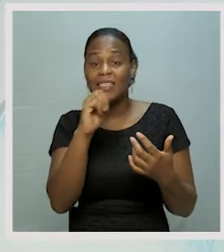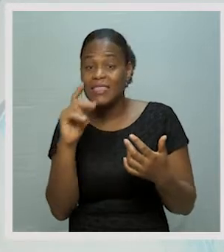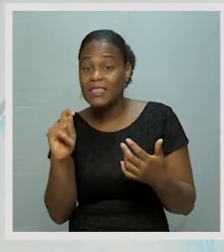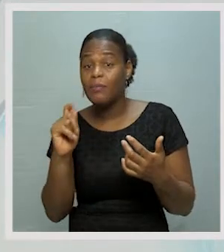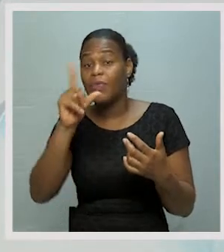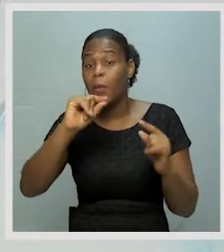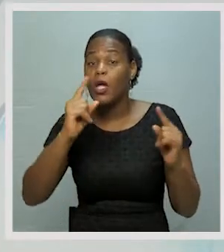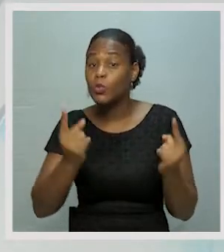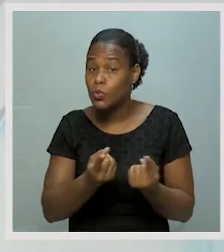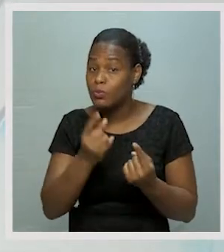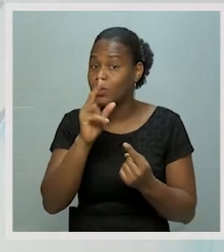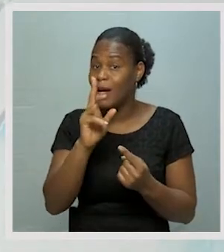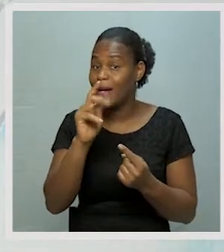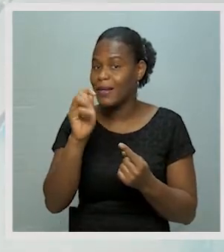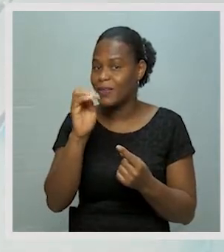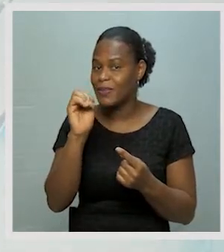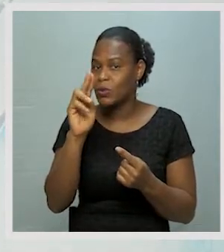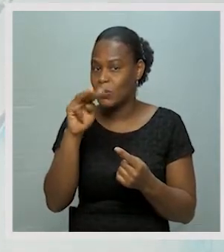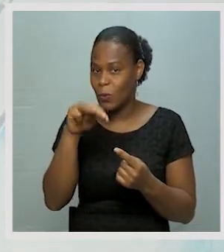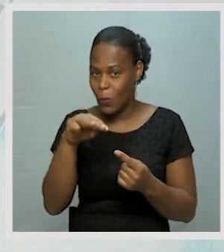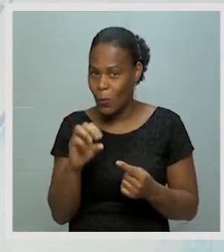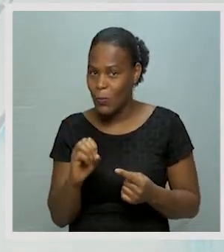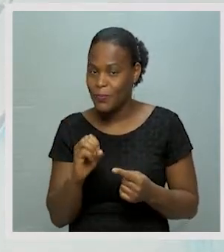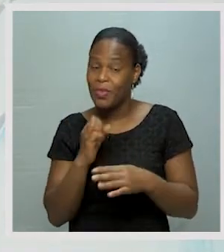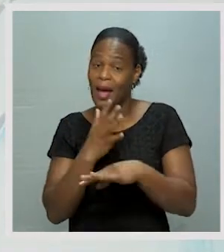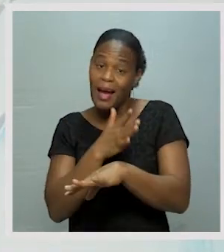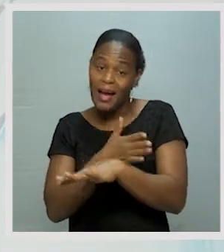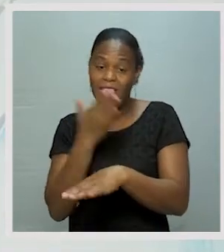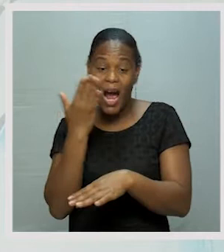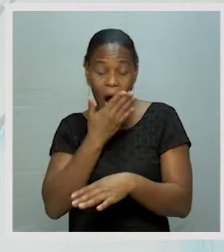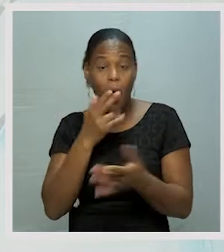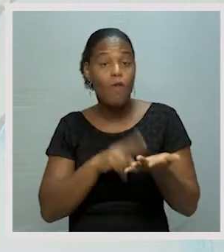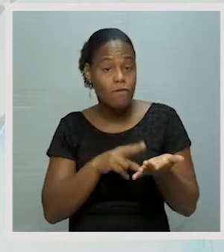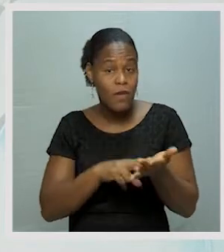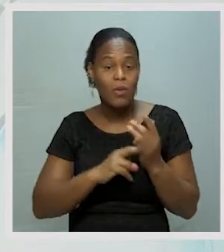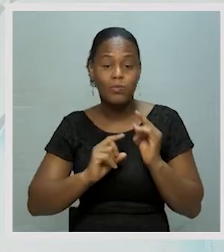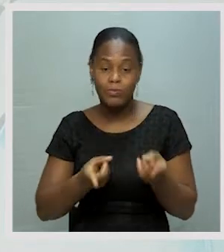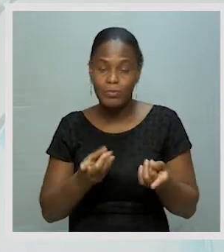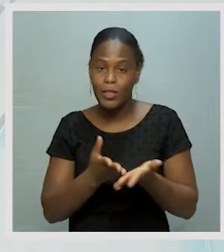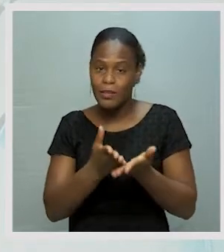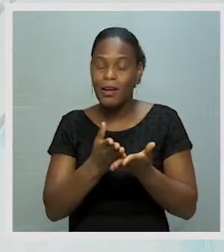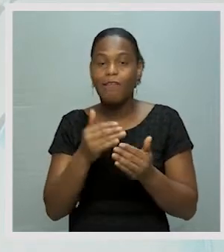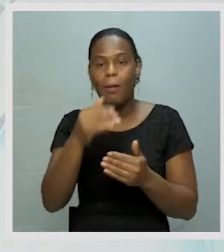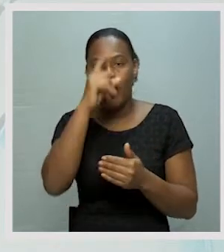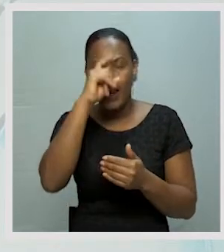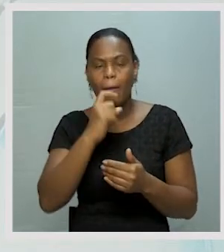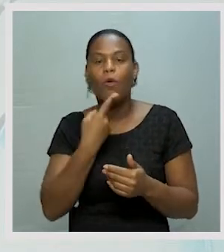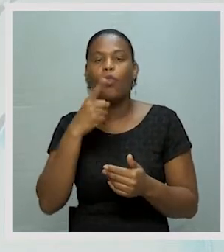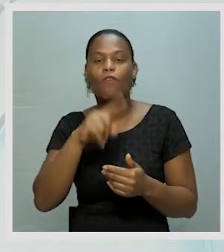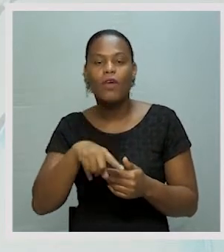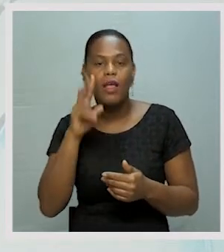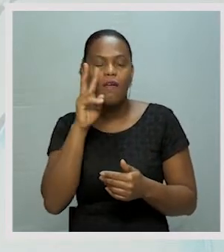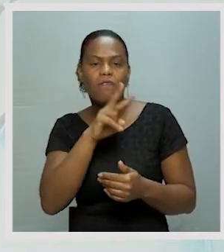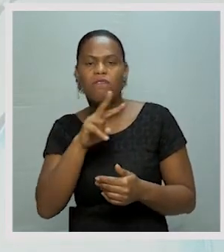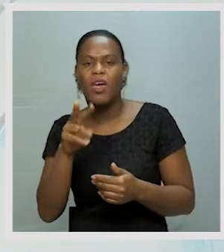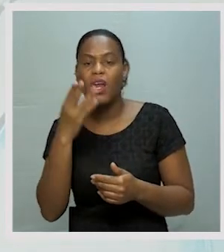de avançar, mesmo para a aula, concretamente, vamos recapitular, ver aquilo que